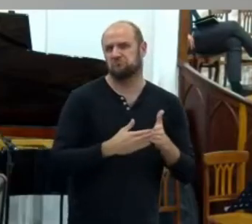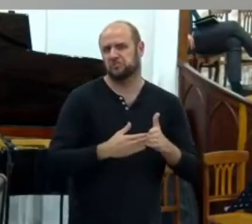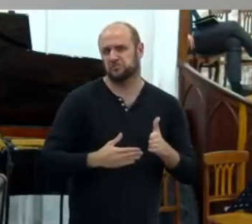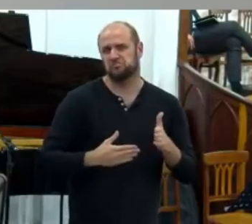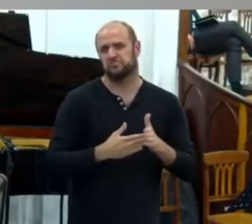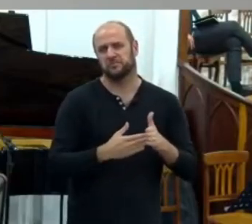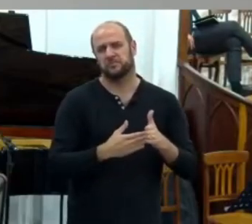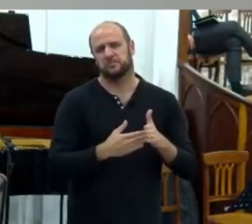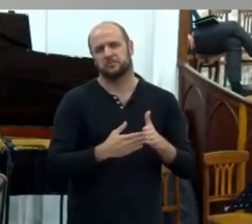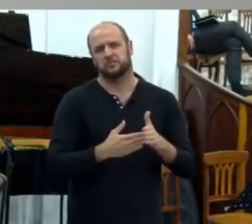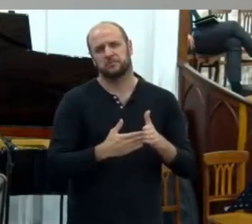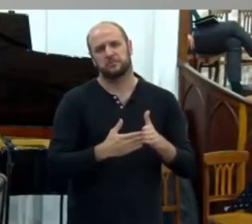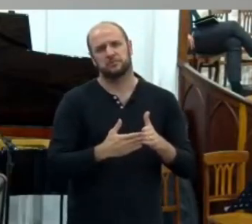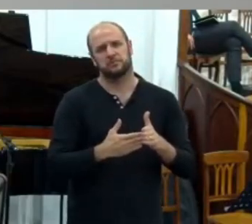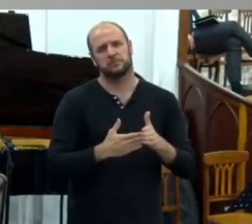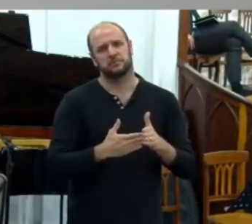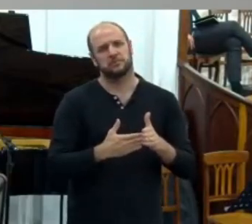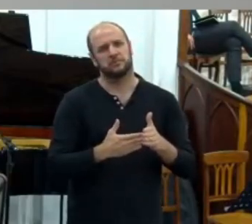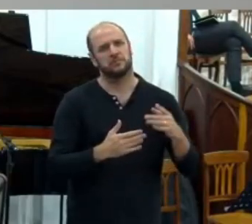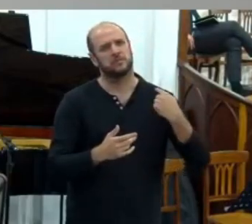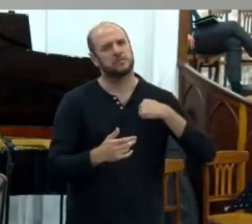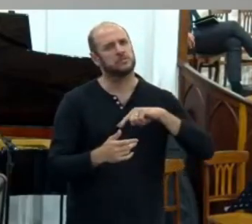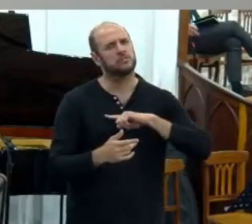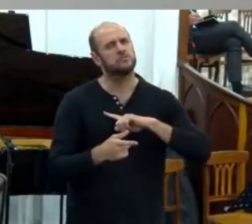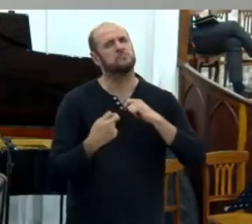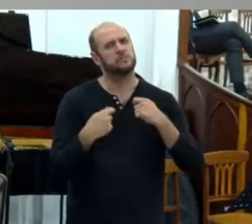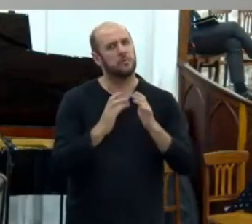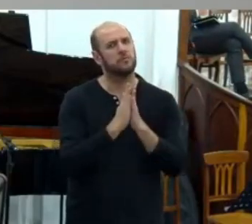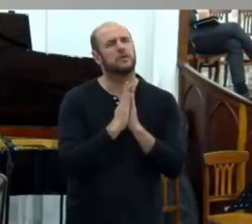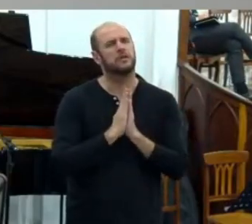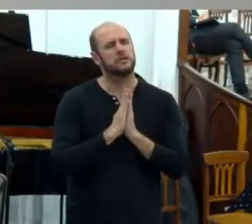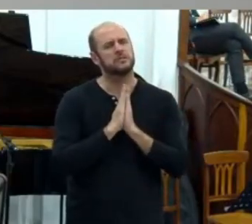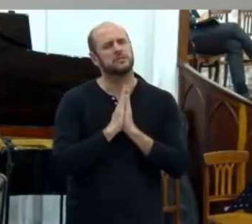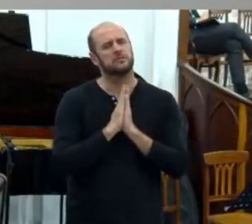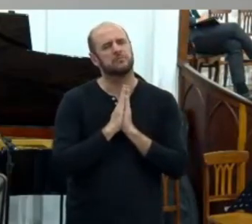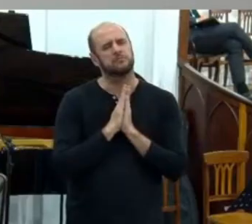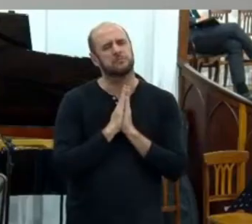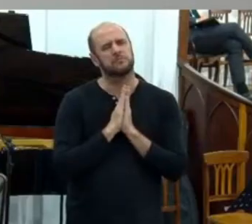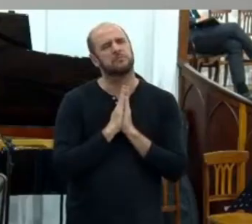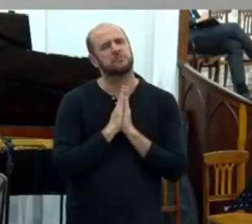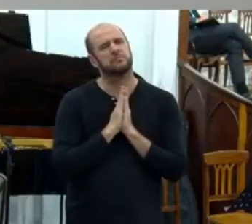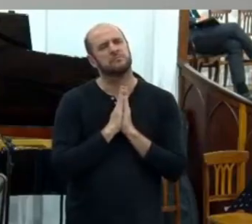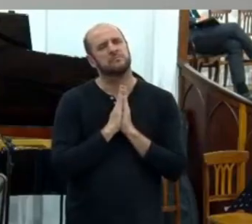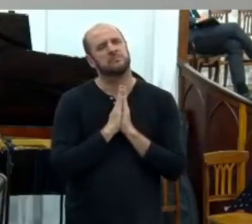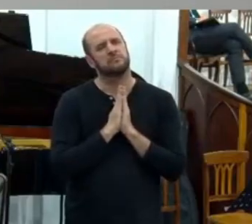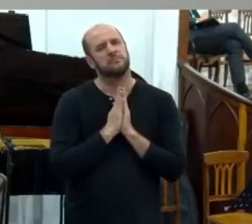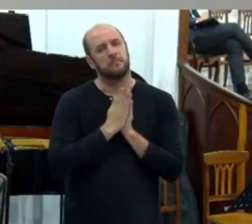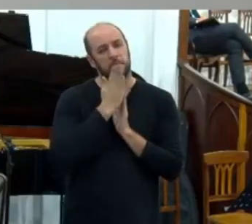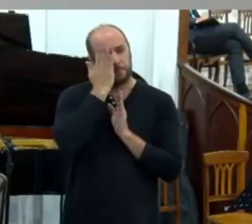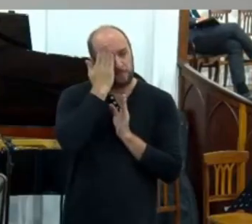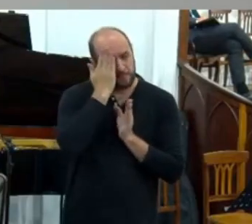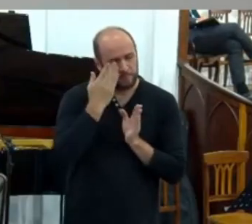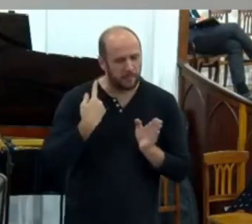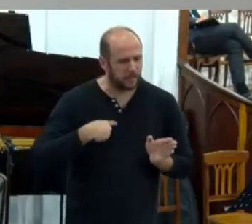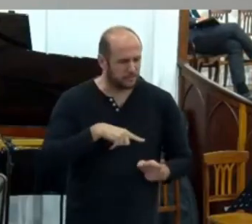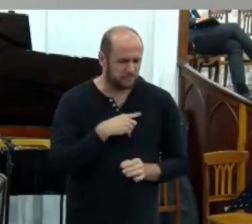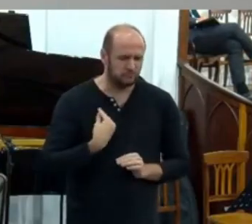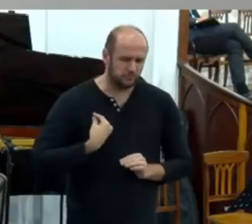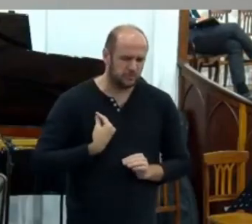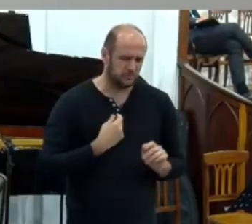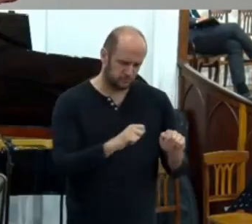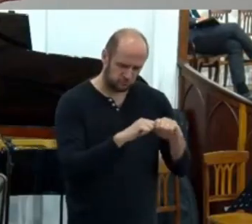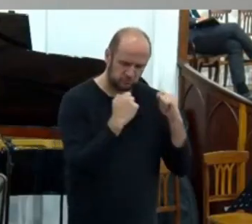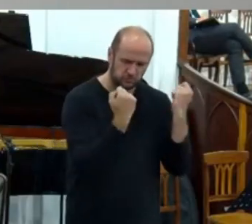devem ser alvos das nossas orações. E eu sei que nós vivemos em uma